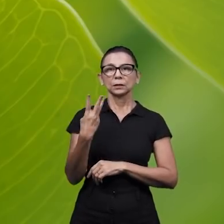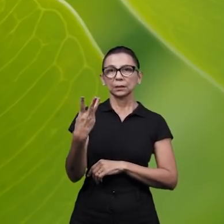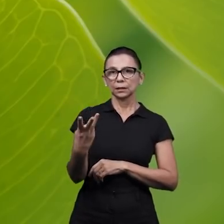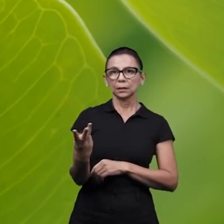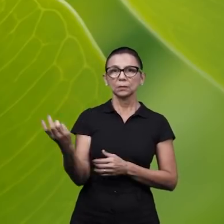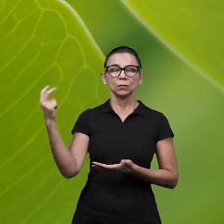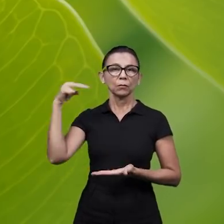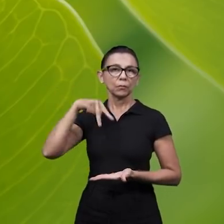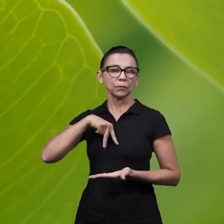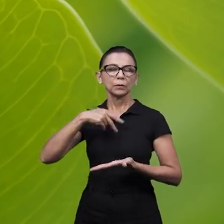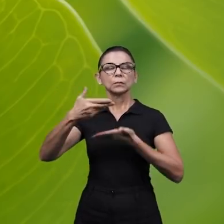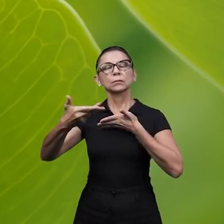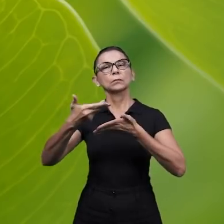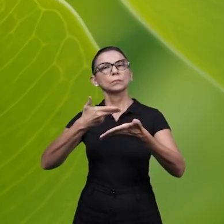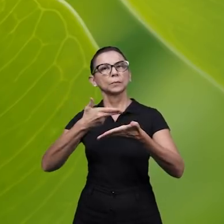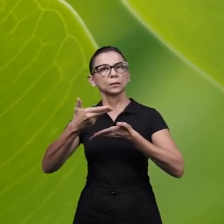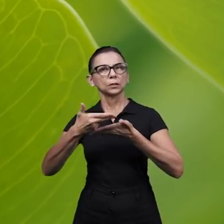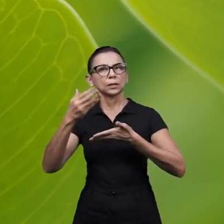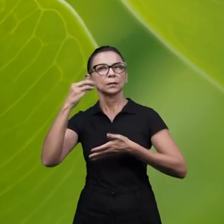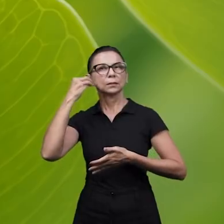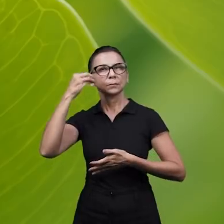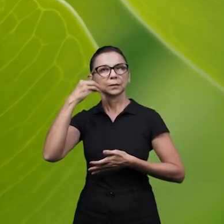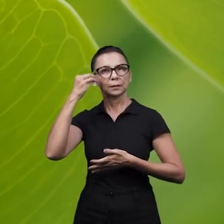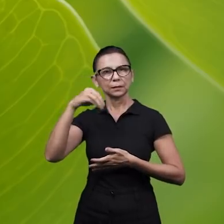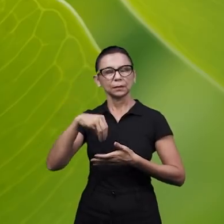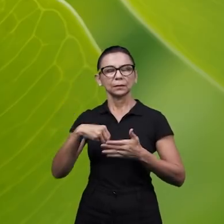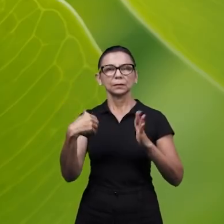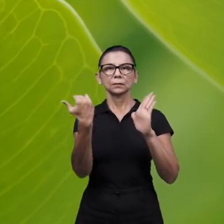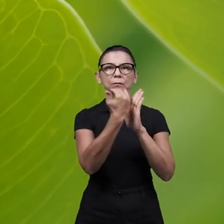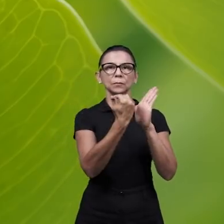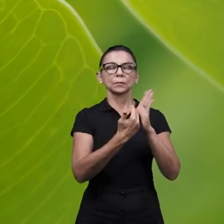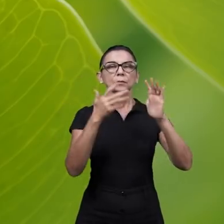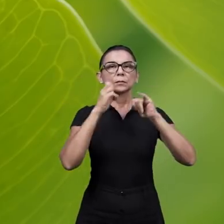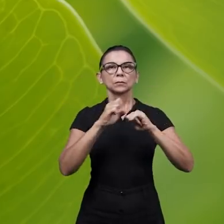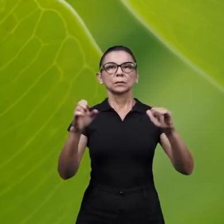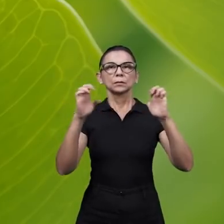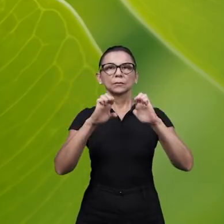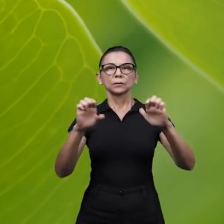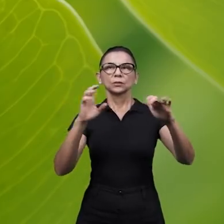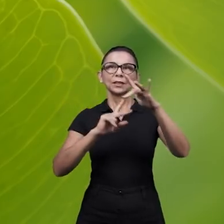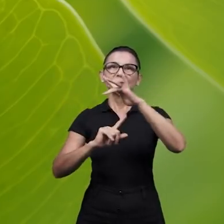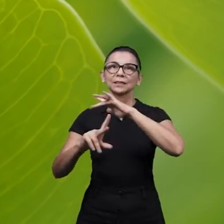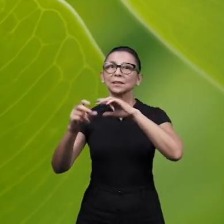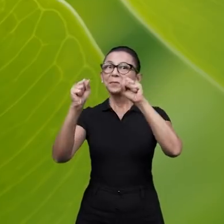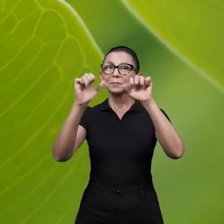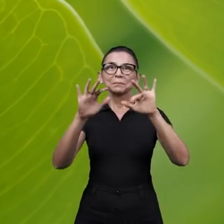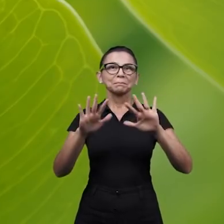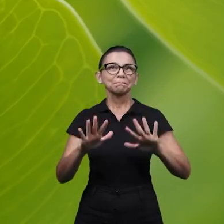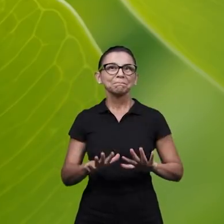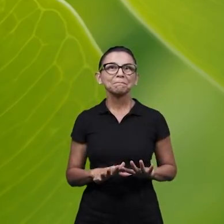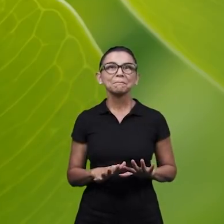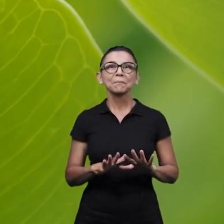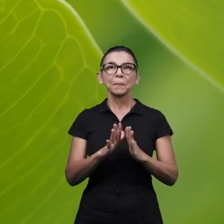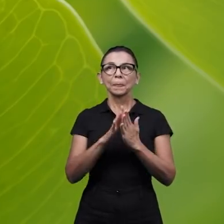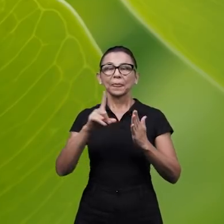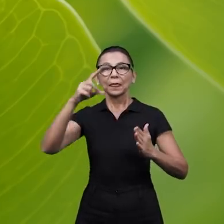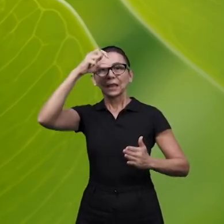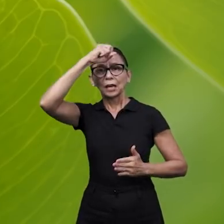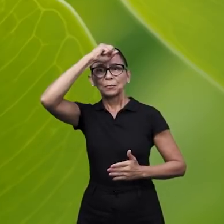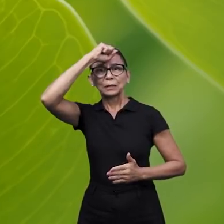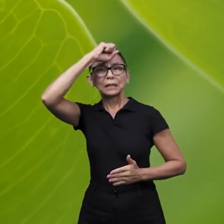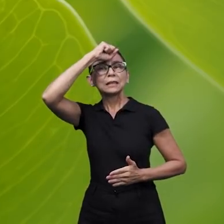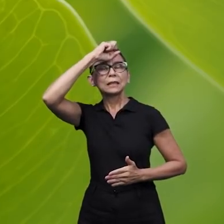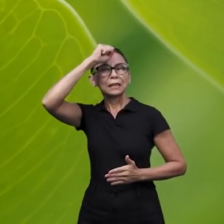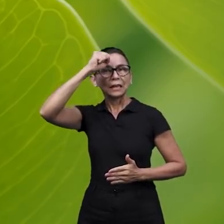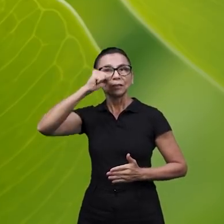a experiência que é assistir o programa Anunciando o Evangelho Eterno. É uma bênção. Lá aprendemos mais a palavra do Senhor, daquilo que